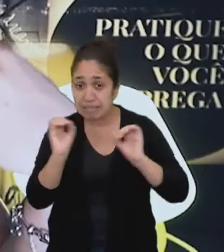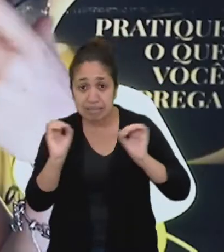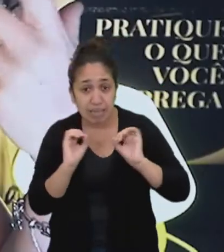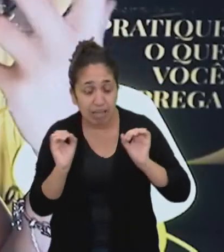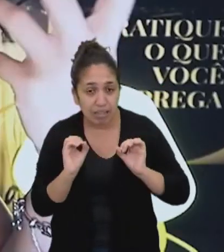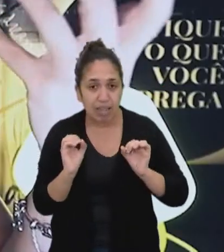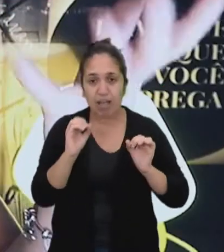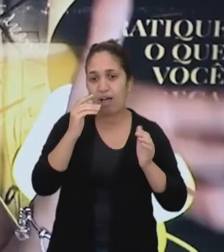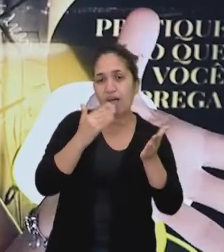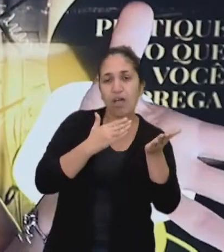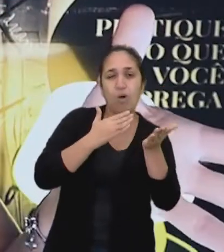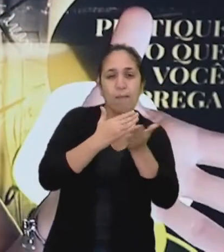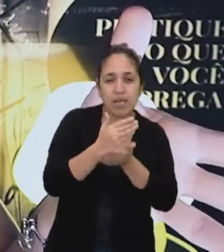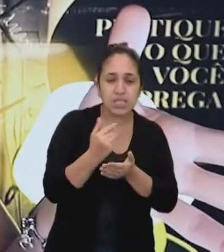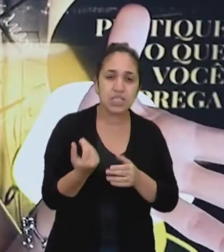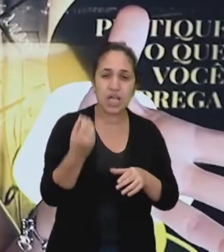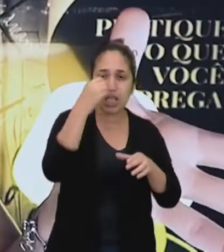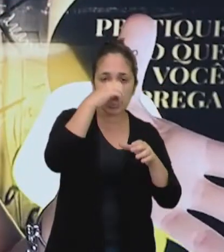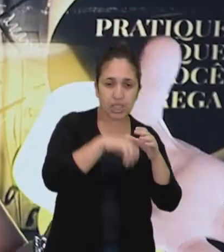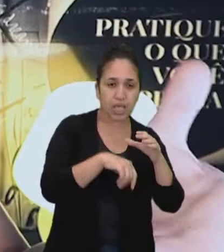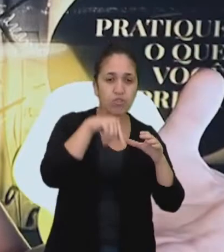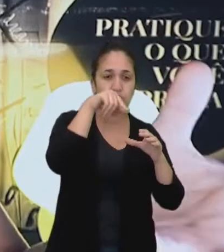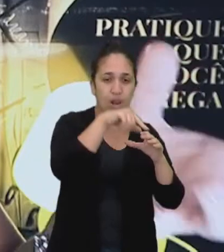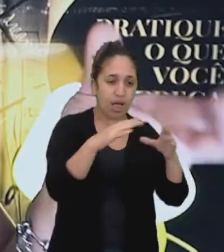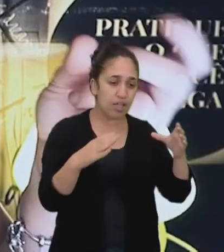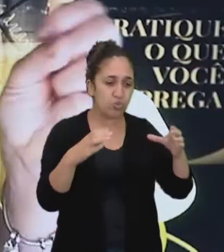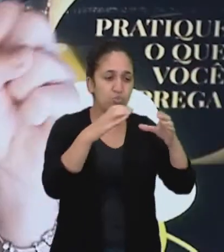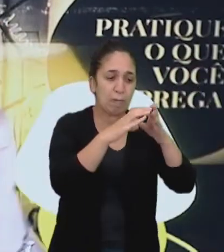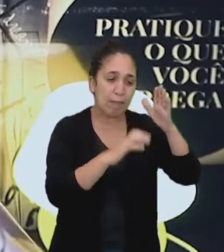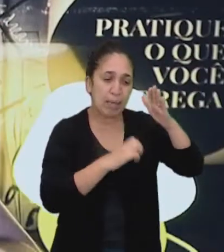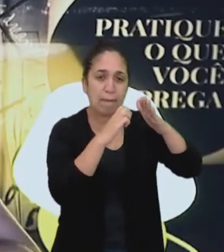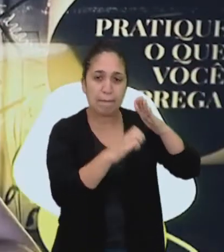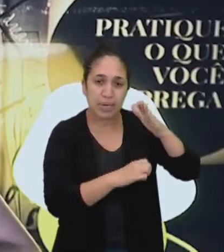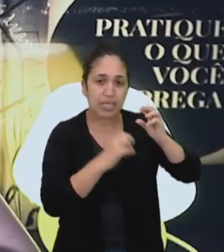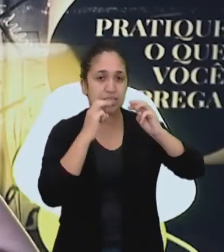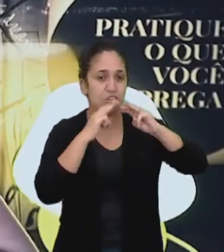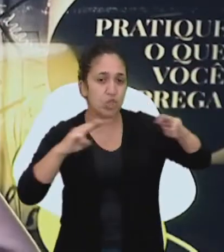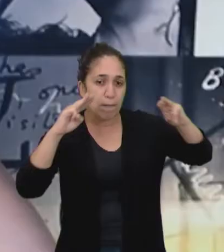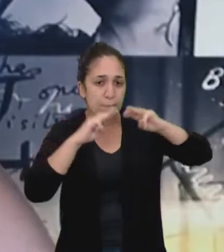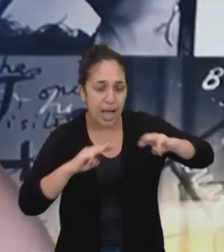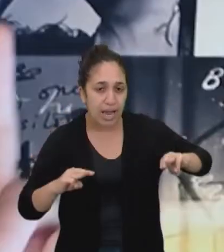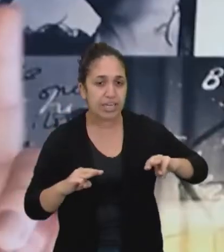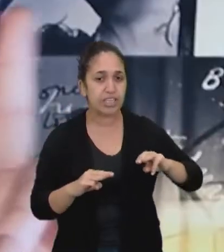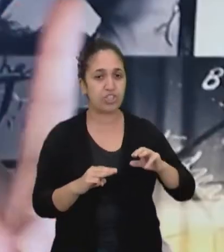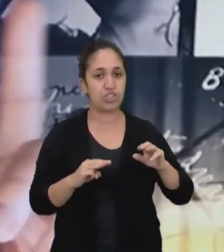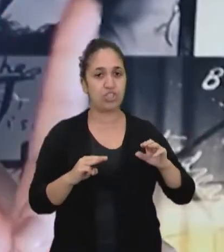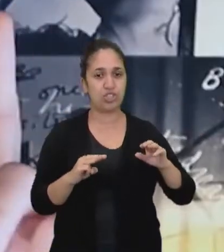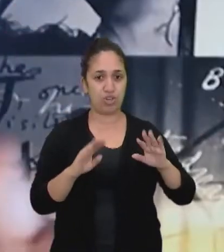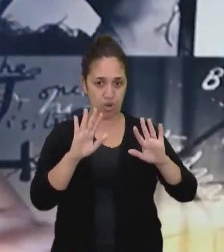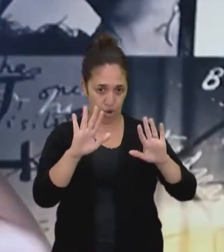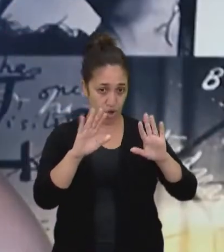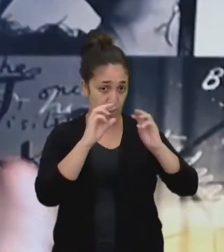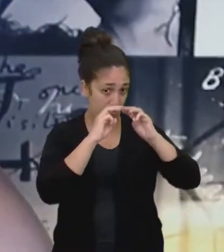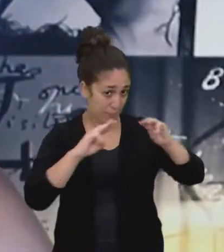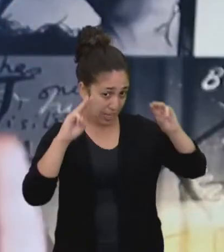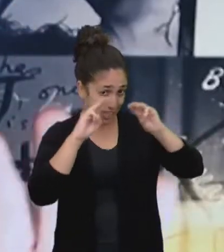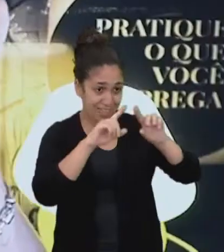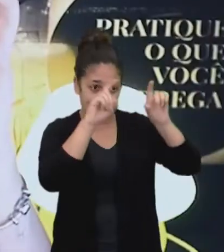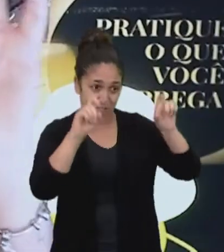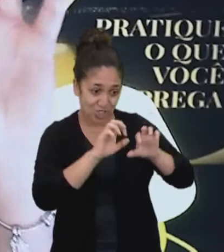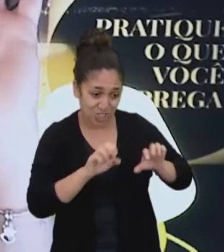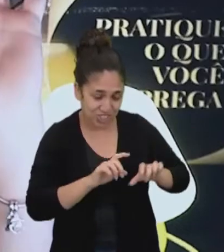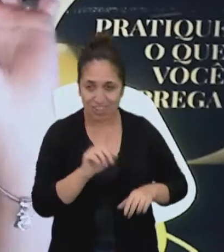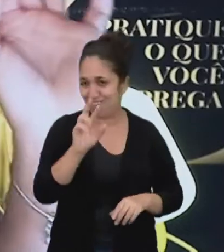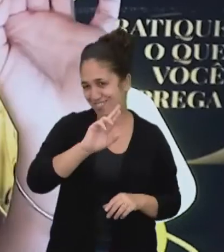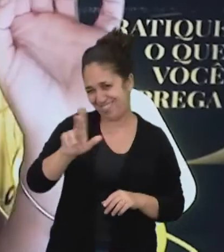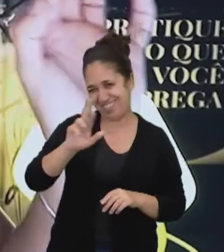eu comecei a trabalhar para uma agência de marketing digital e peguei um cliente Não, a agência não era de marketing digital, mentira. Era